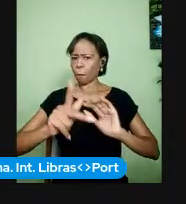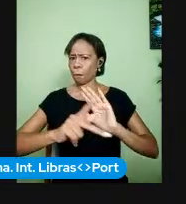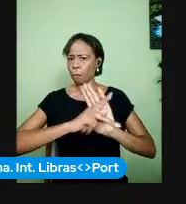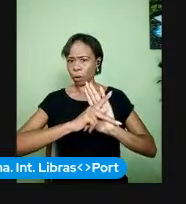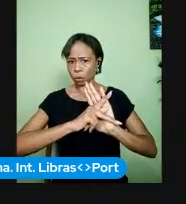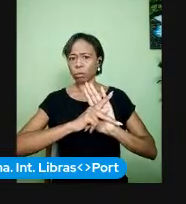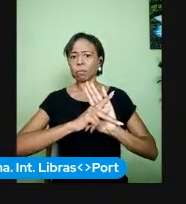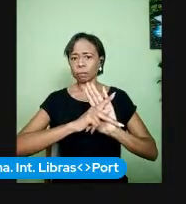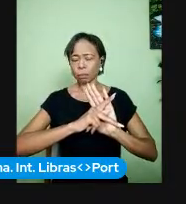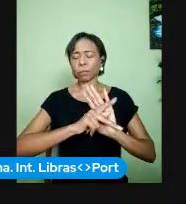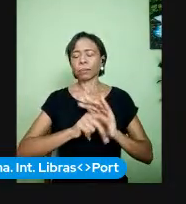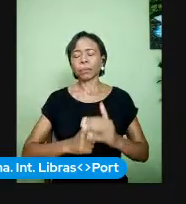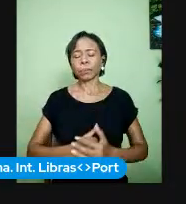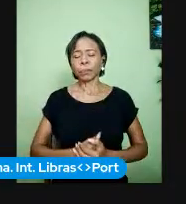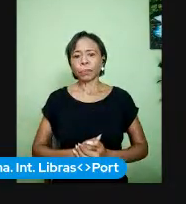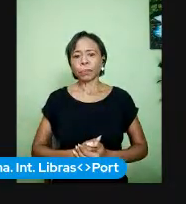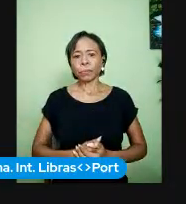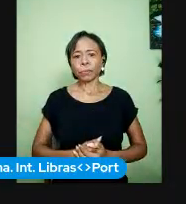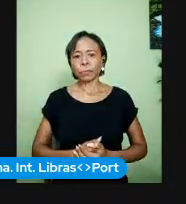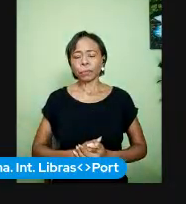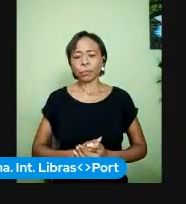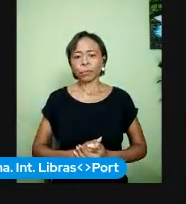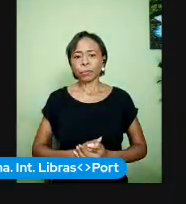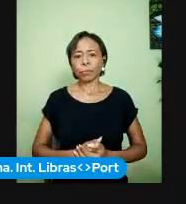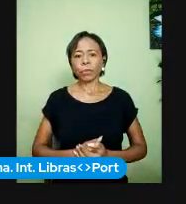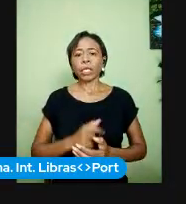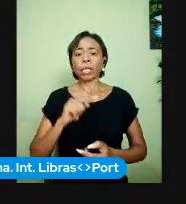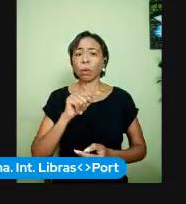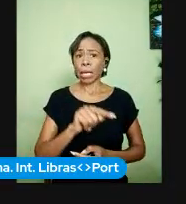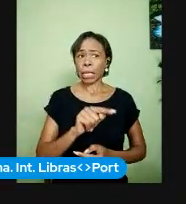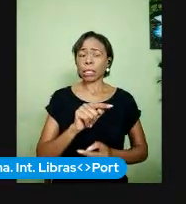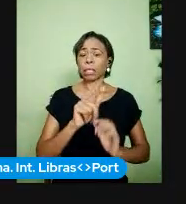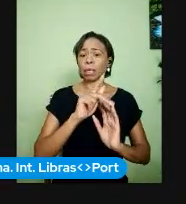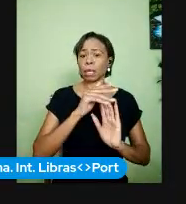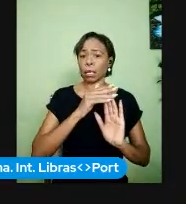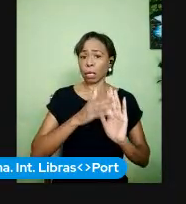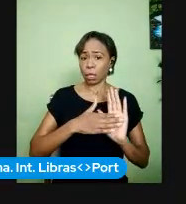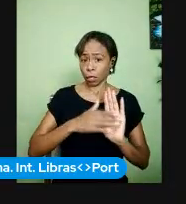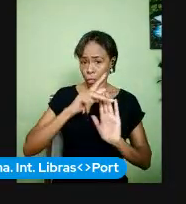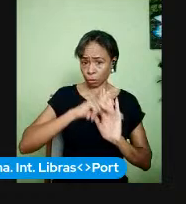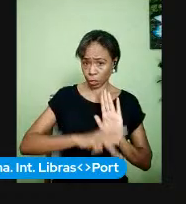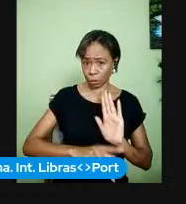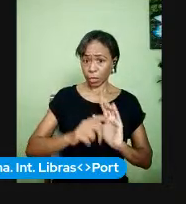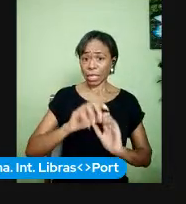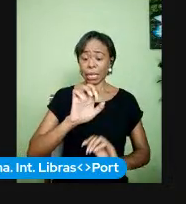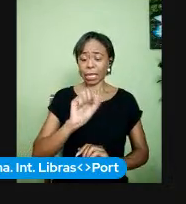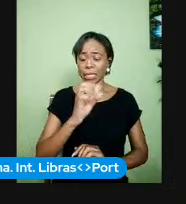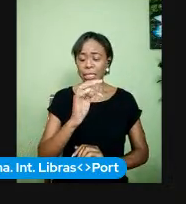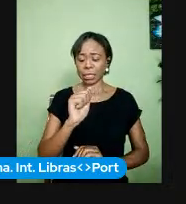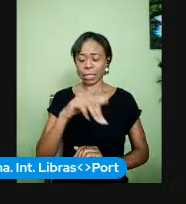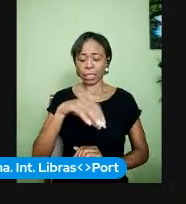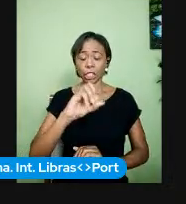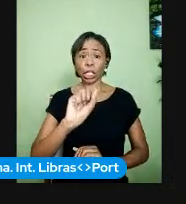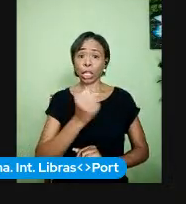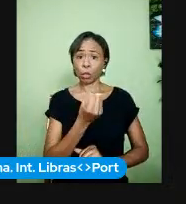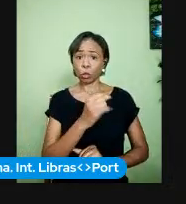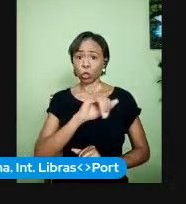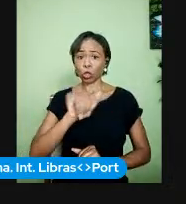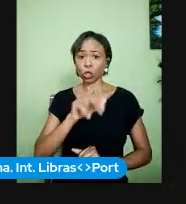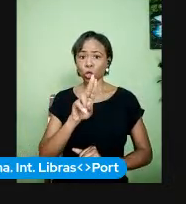e ligou o programa Estamos Juntos à Urbel. O que é o programa Estamos Juntos? A assistência